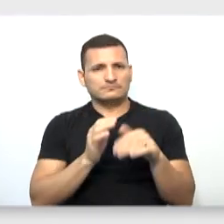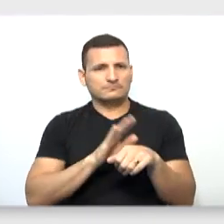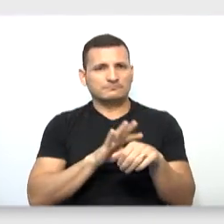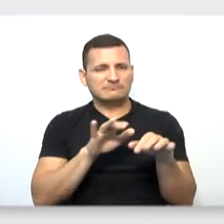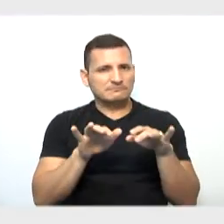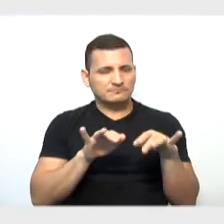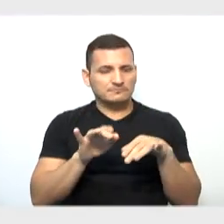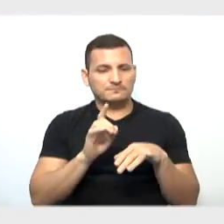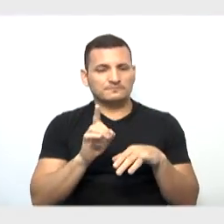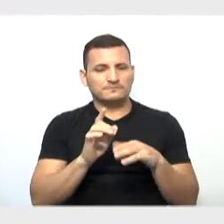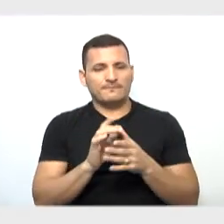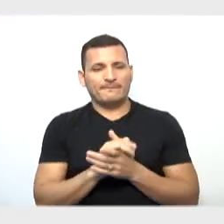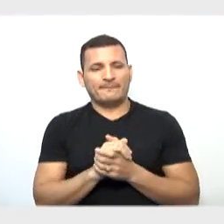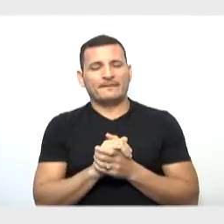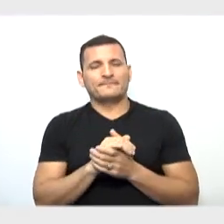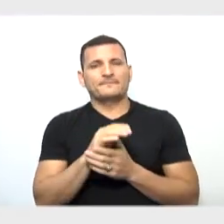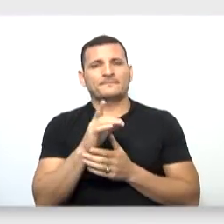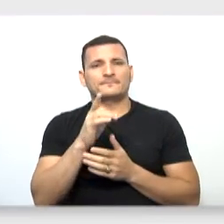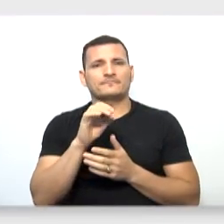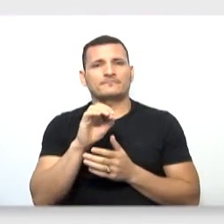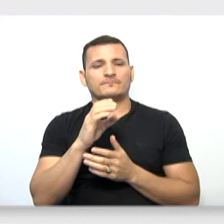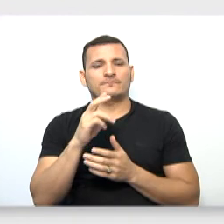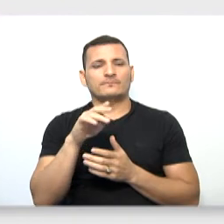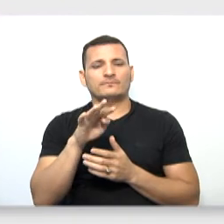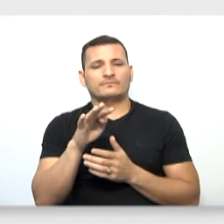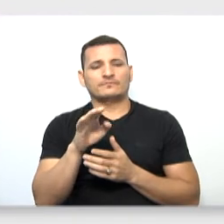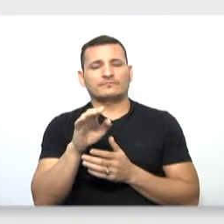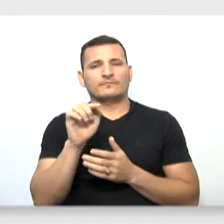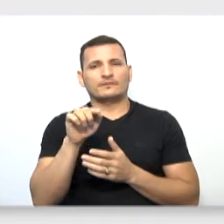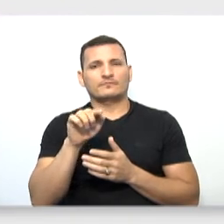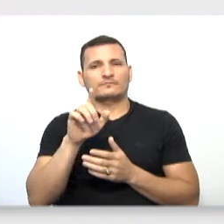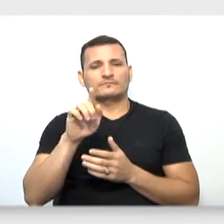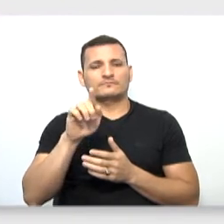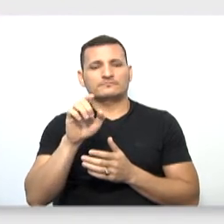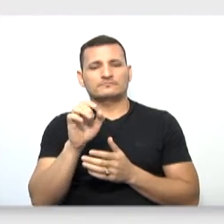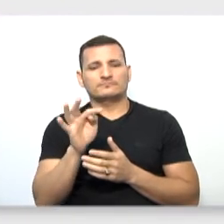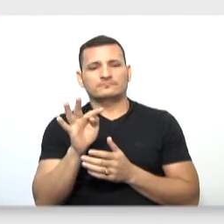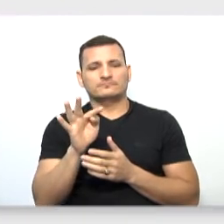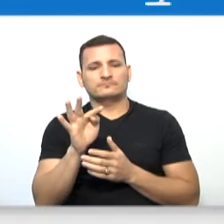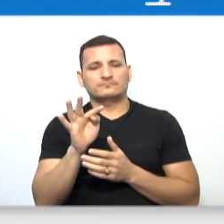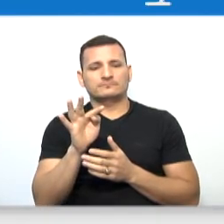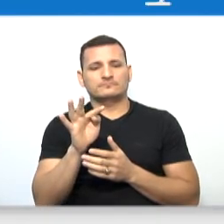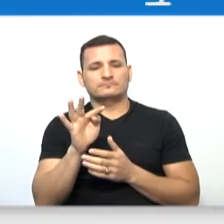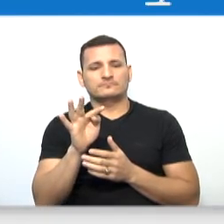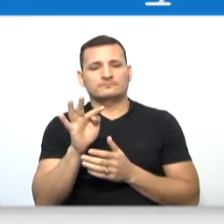coisa. Document ponto get element